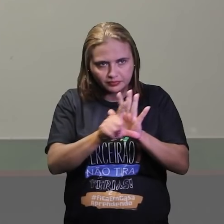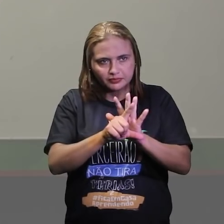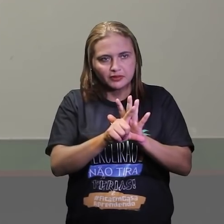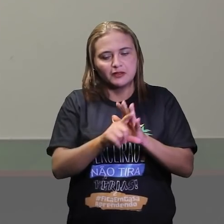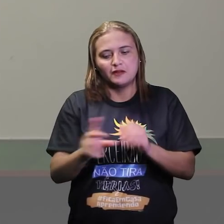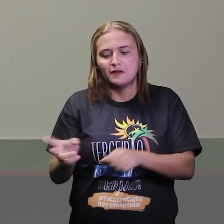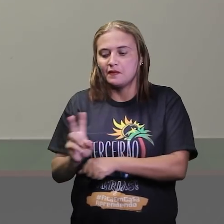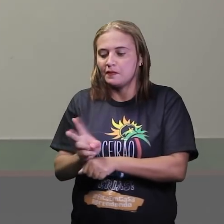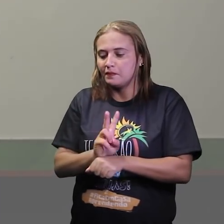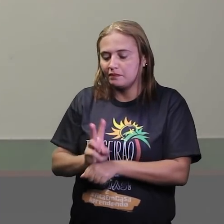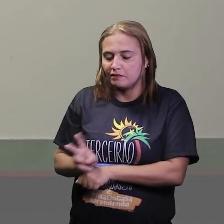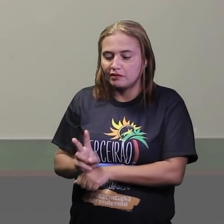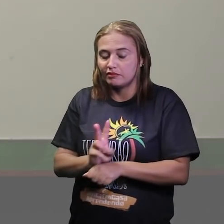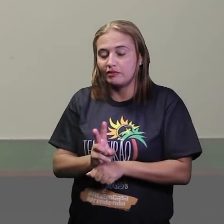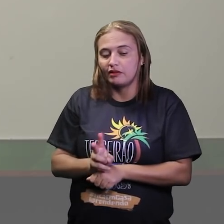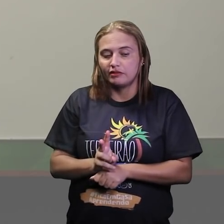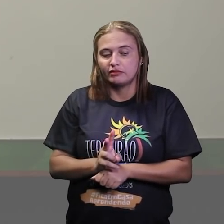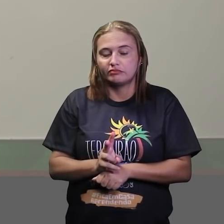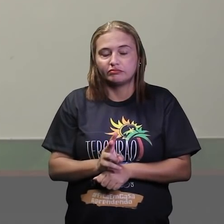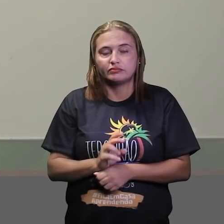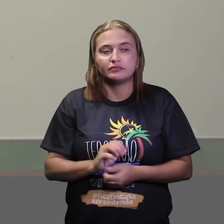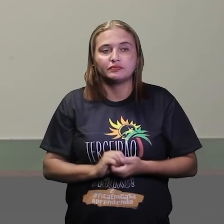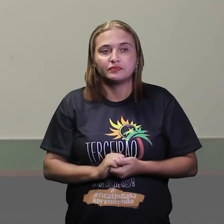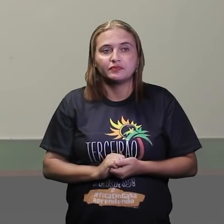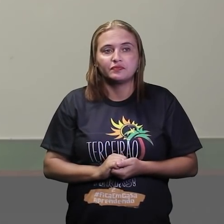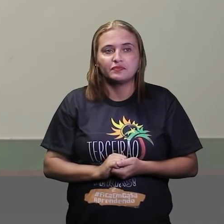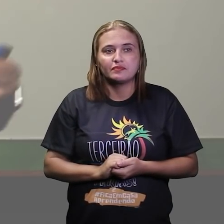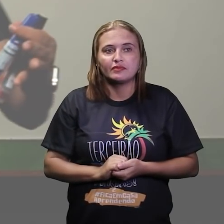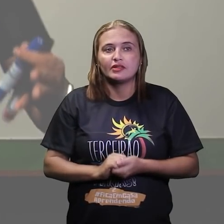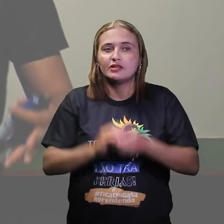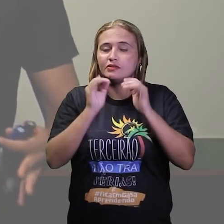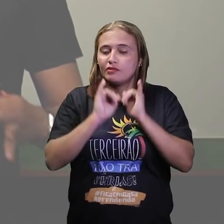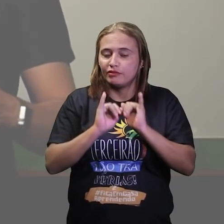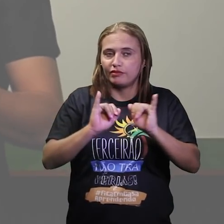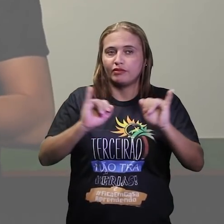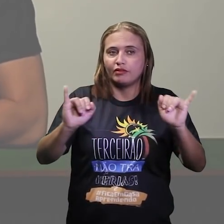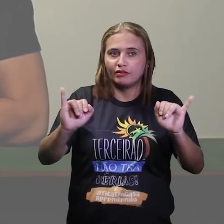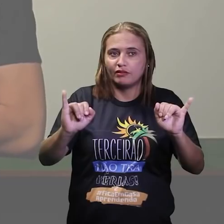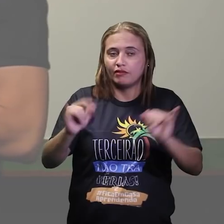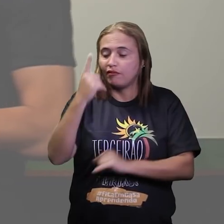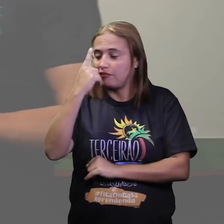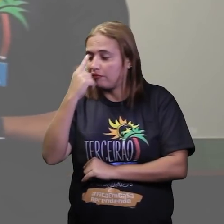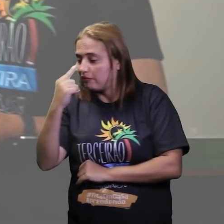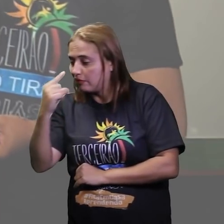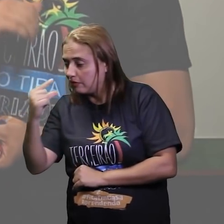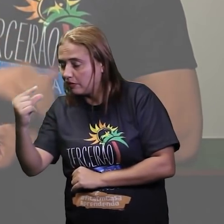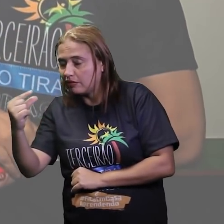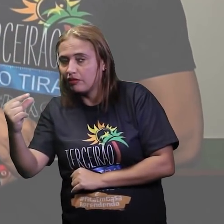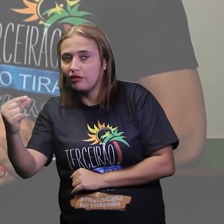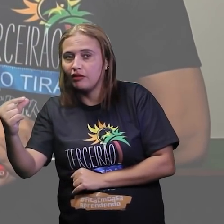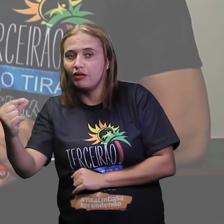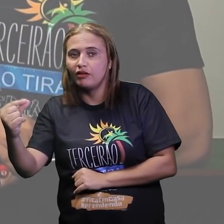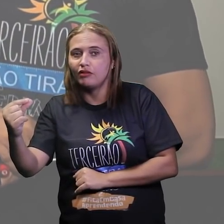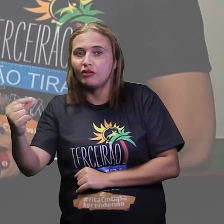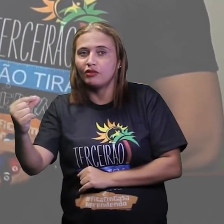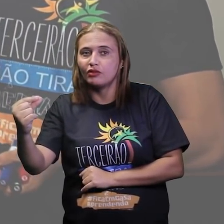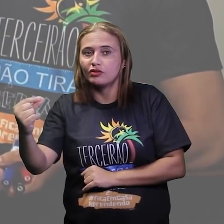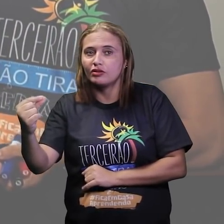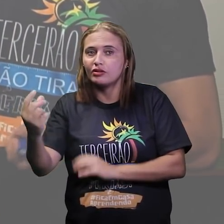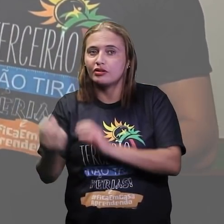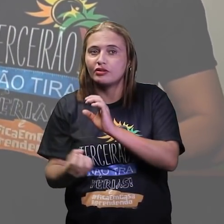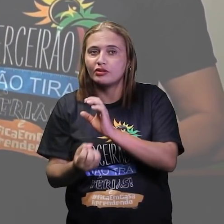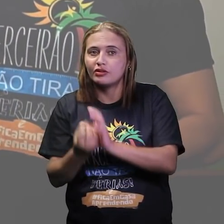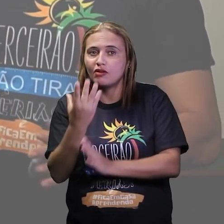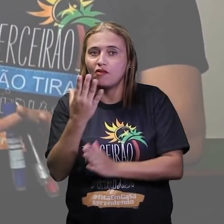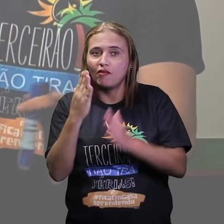Bom, para muitos isso é um problema. Bom, se eu te contares que Locke foi que inventou parte do que nós temos hoje, eu não vou estar mentindo. Tu pegares a